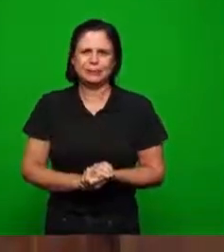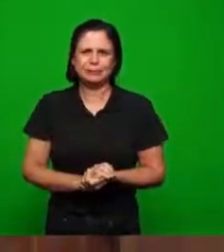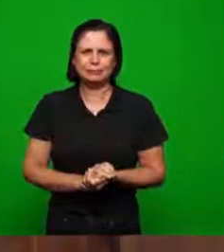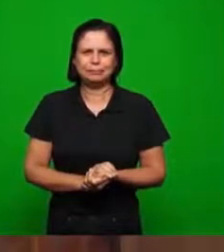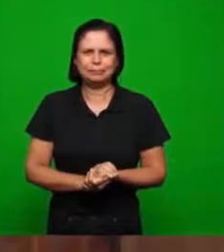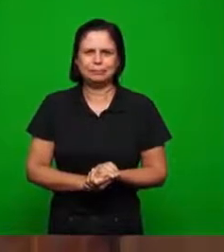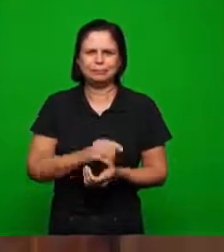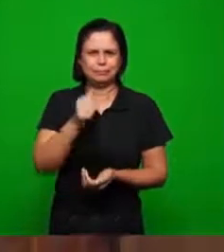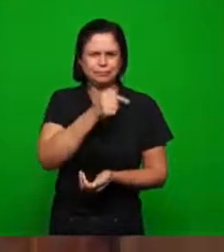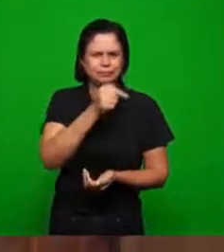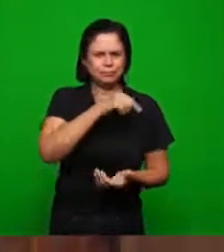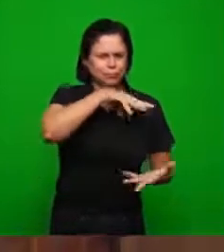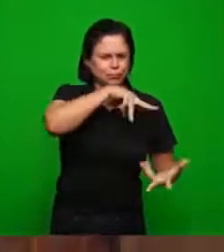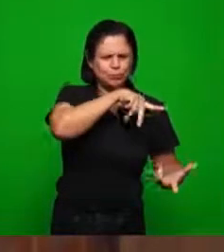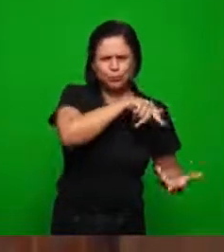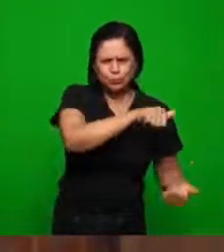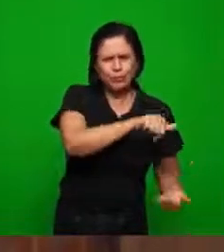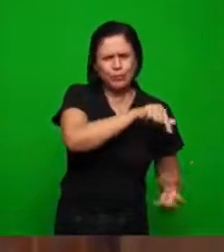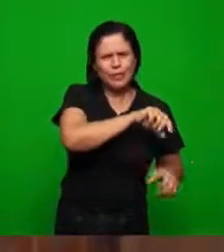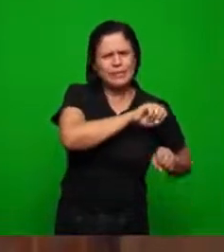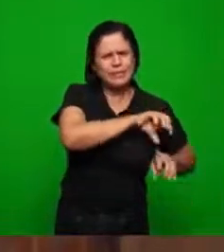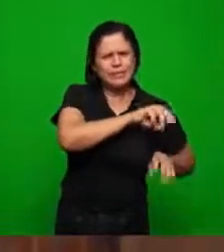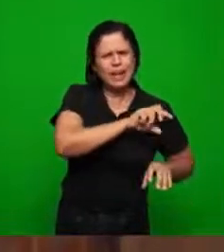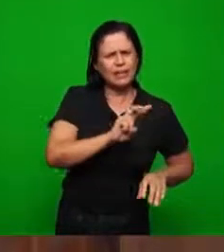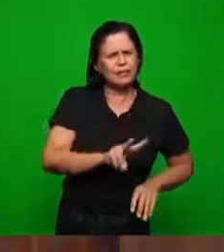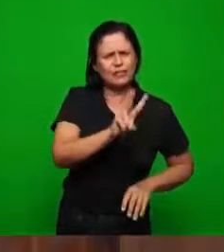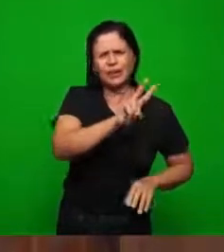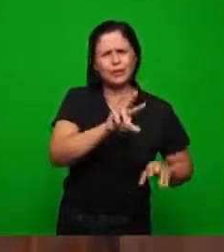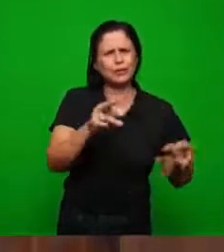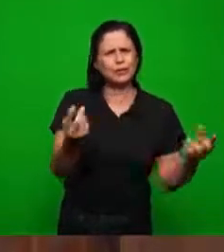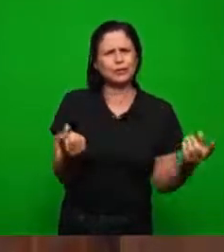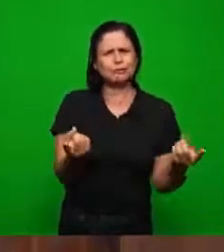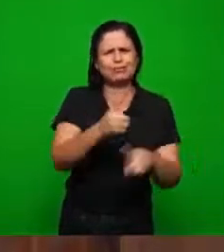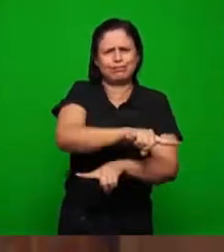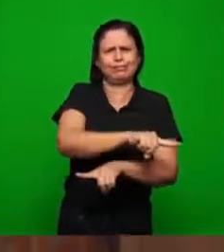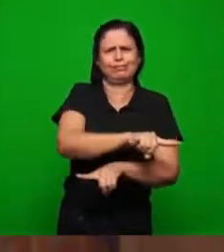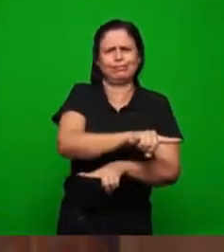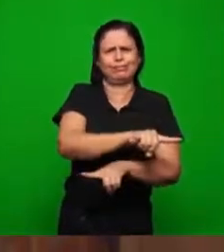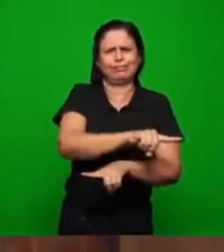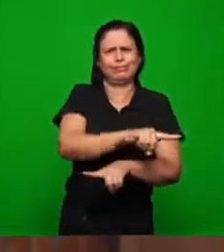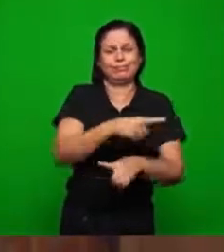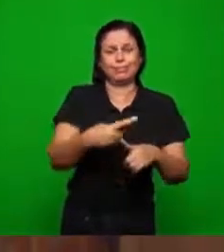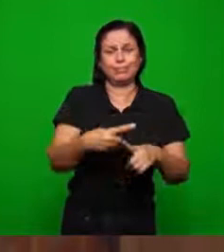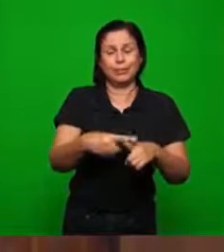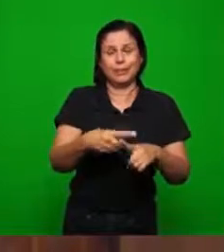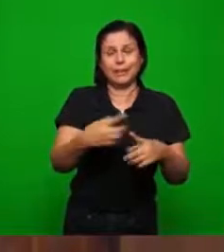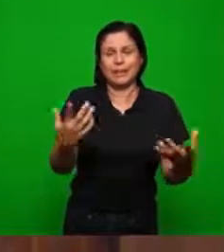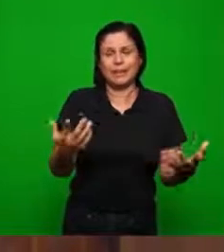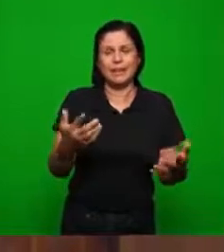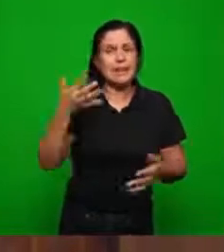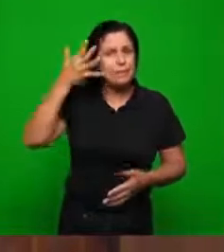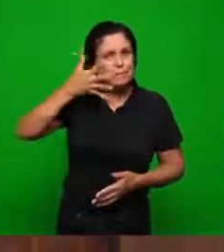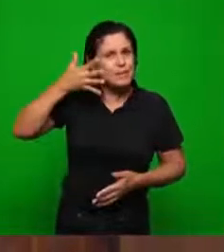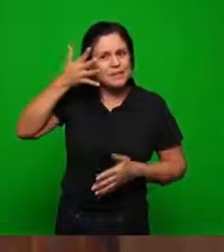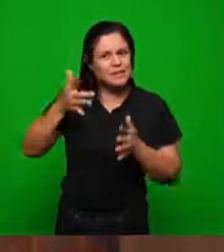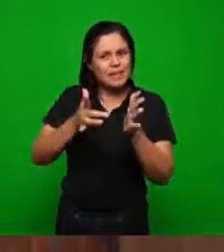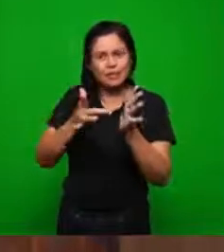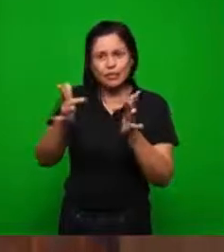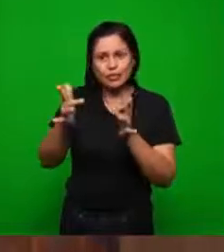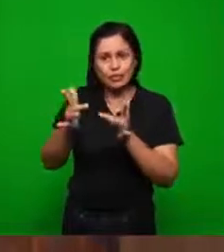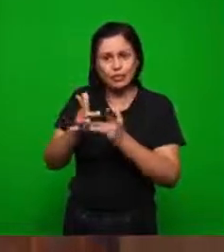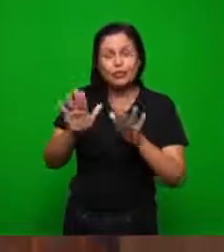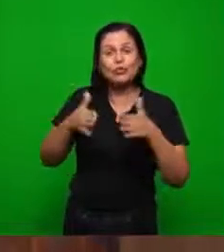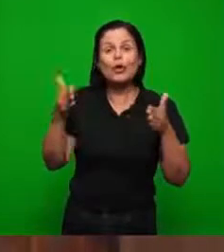eternos, imutáveis, que na mensagem do Senhor Jesus constrange o homem. Constrange o homem a abandonar